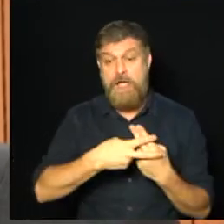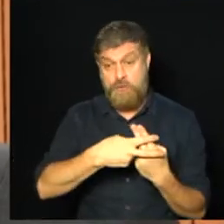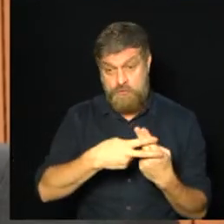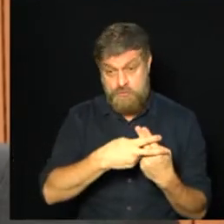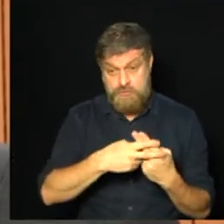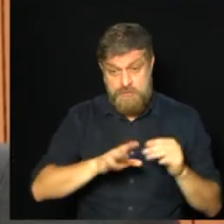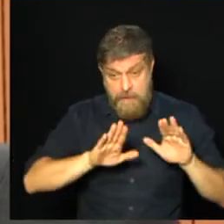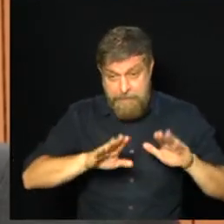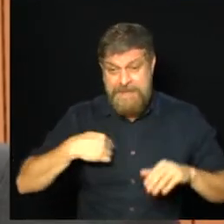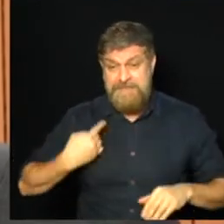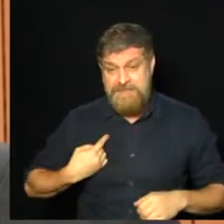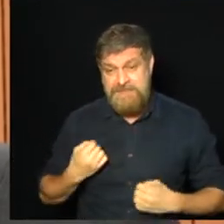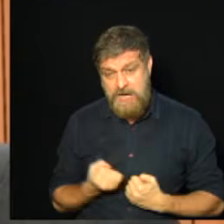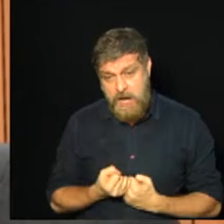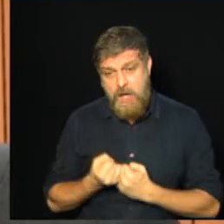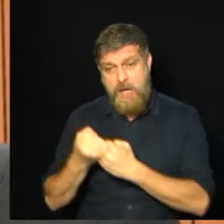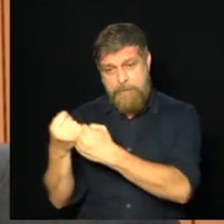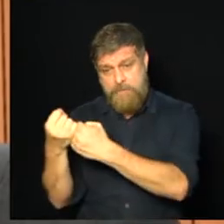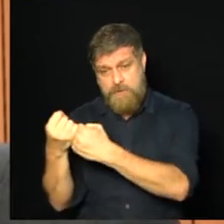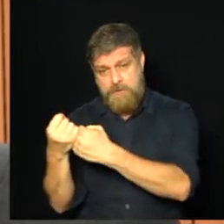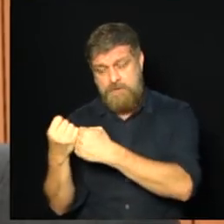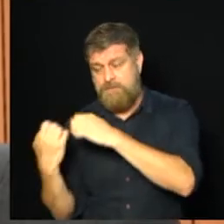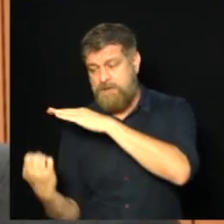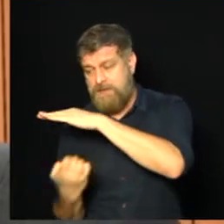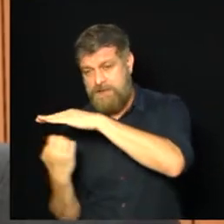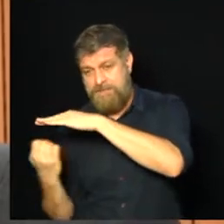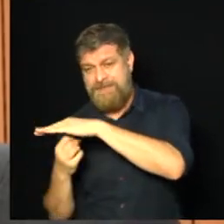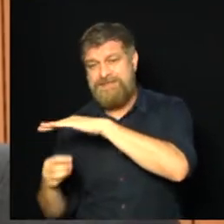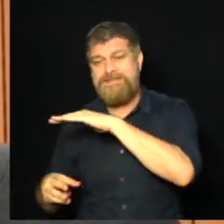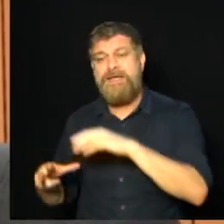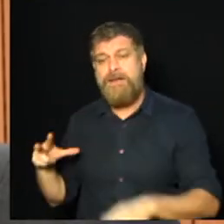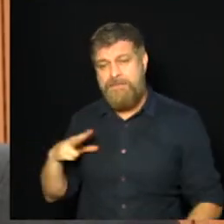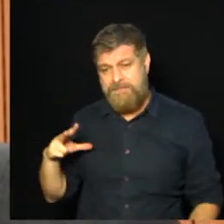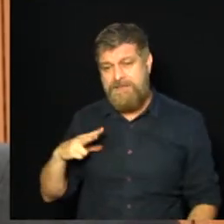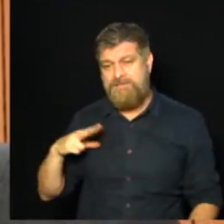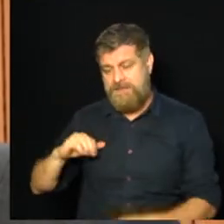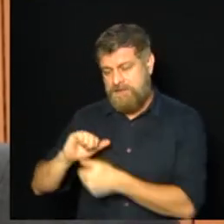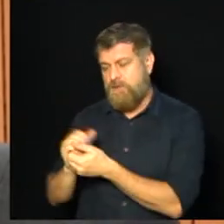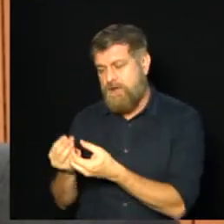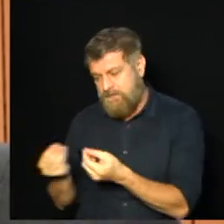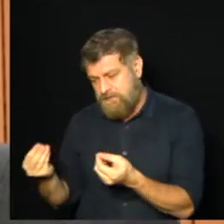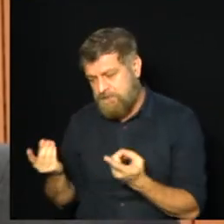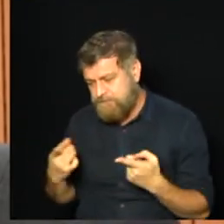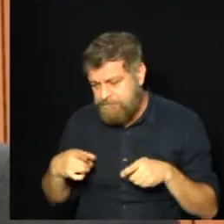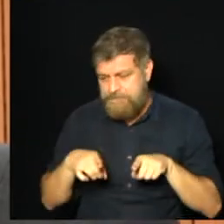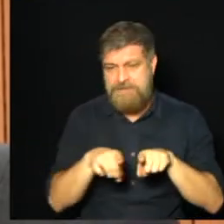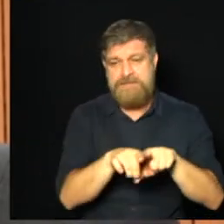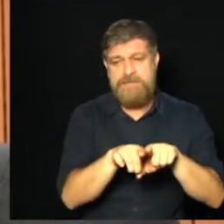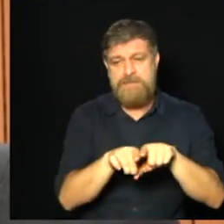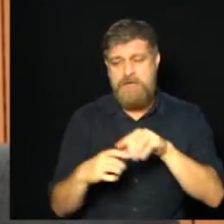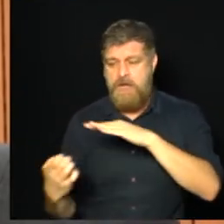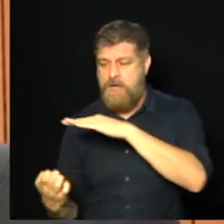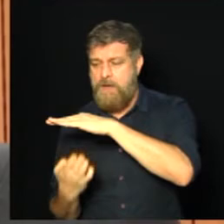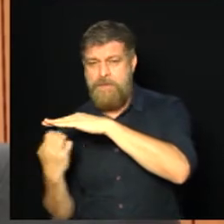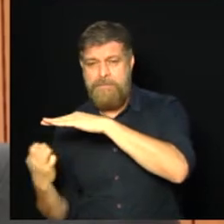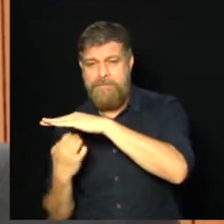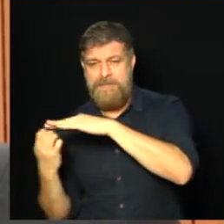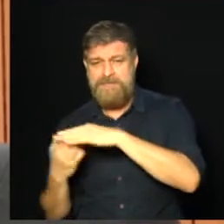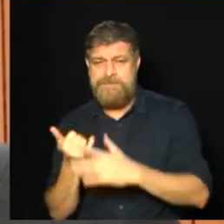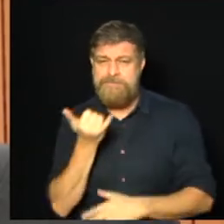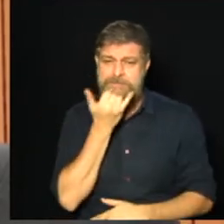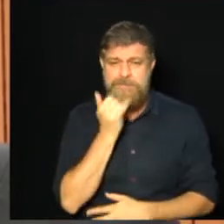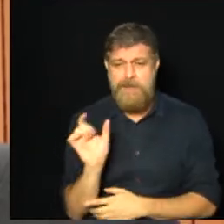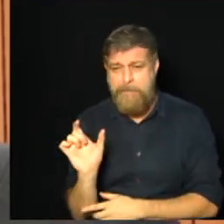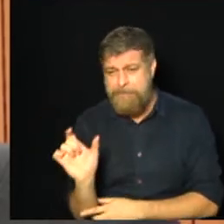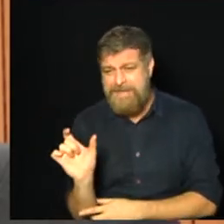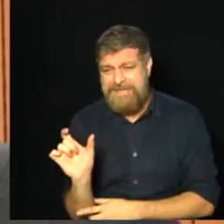ter que ter o apoio das parcerias privadas qualificadas. numa empresa, com todo o perdão da palavra, uma